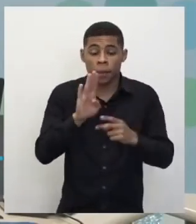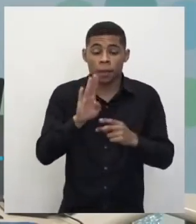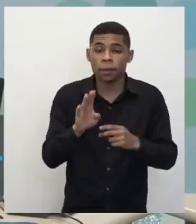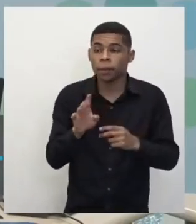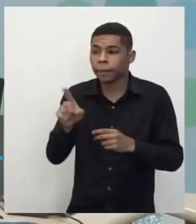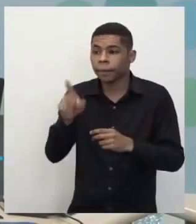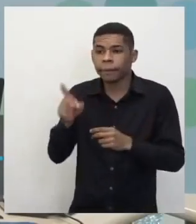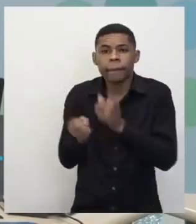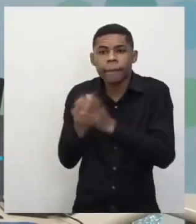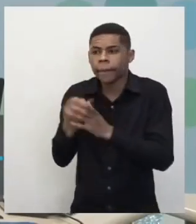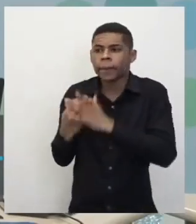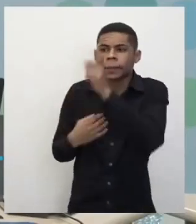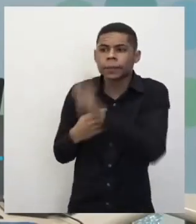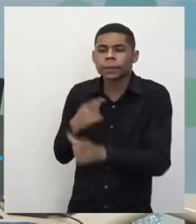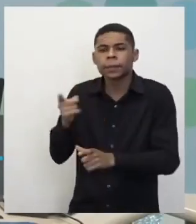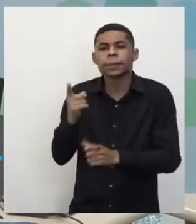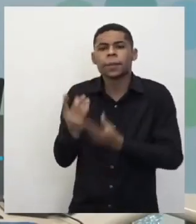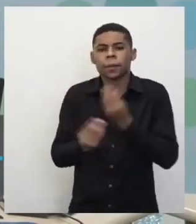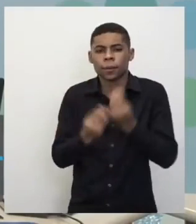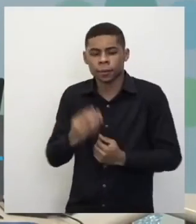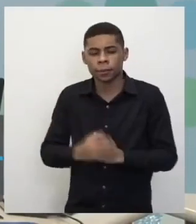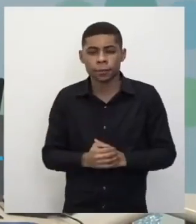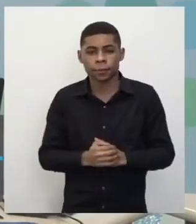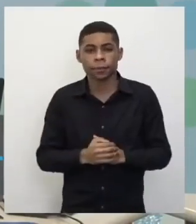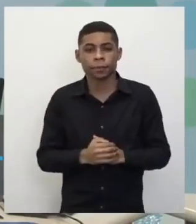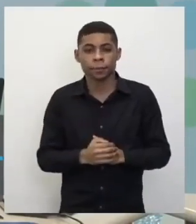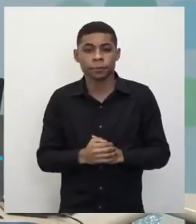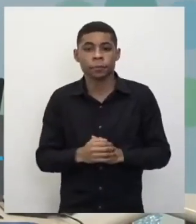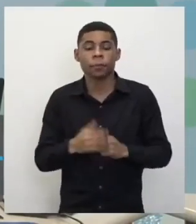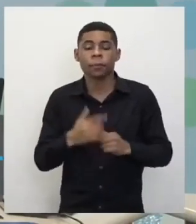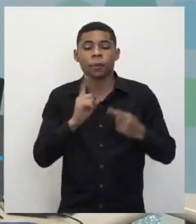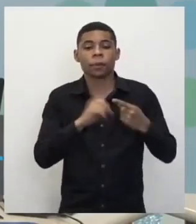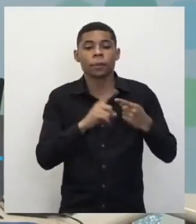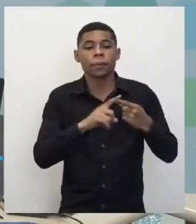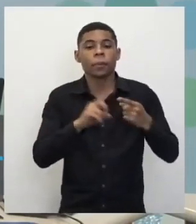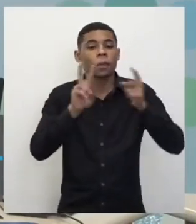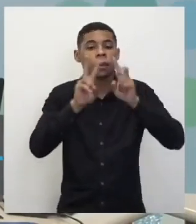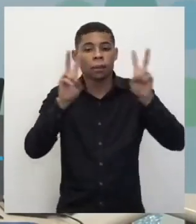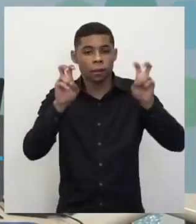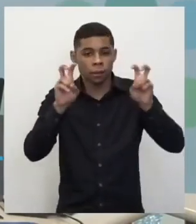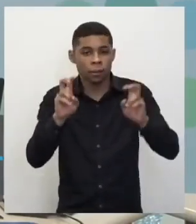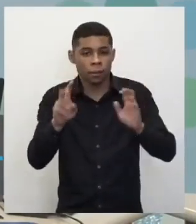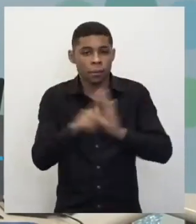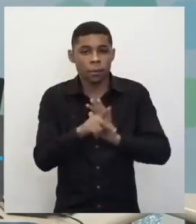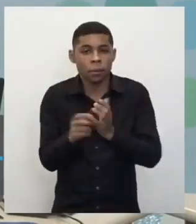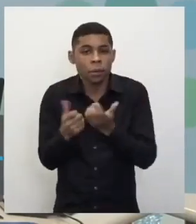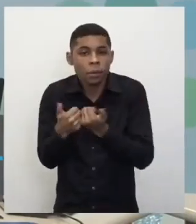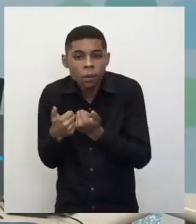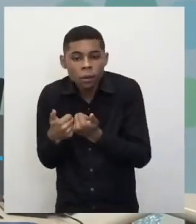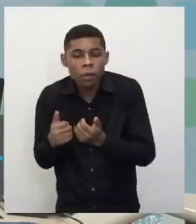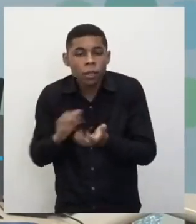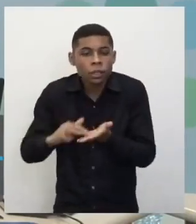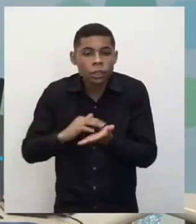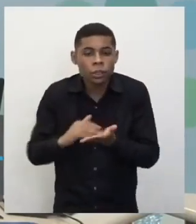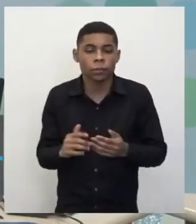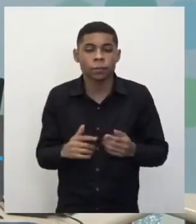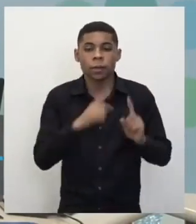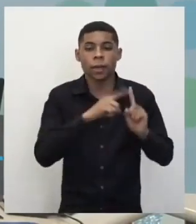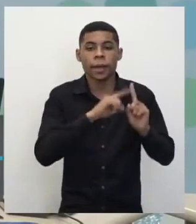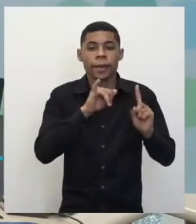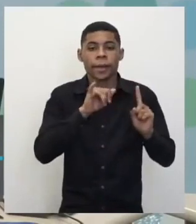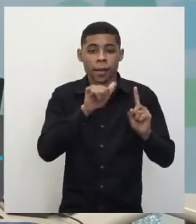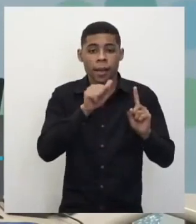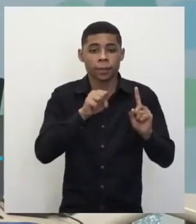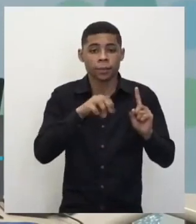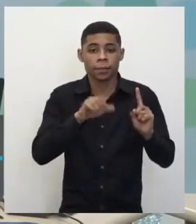Aluna Júlia, o assunto é sobre jogos eletrônicos. A Yasmin colocou sobre games. A